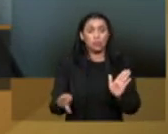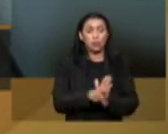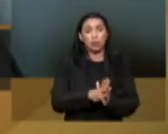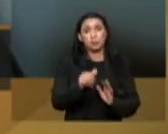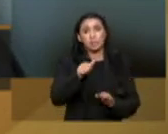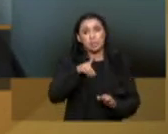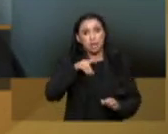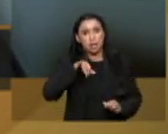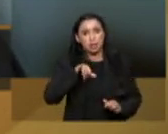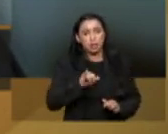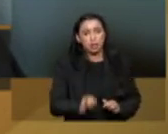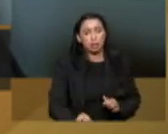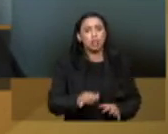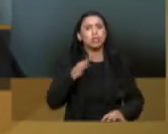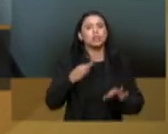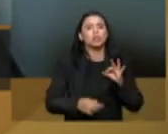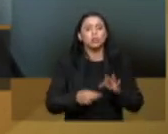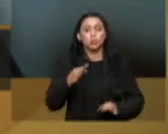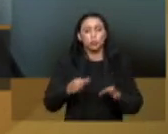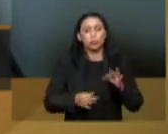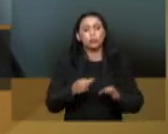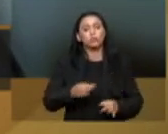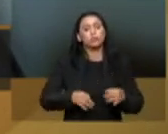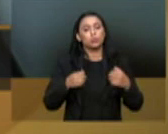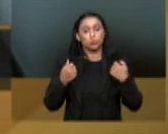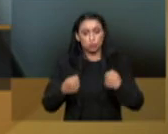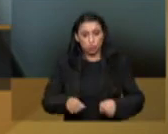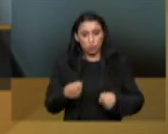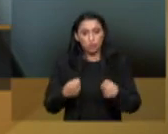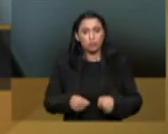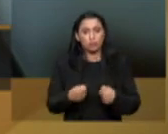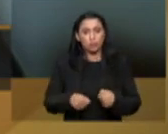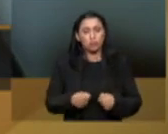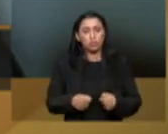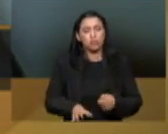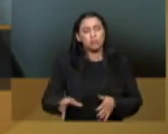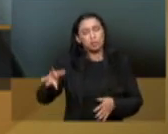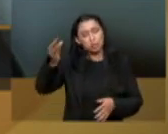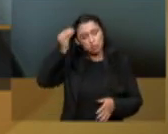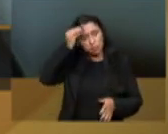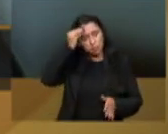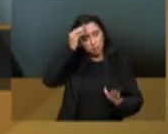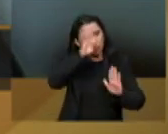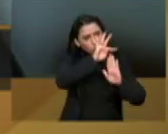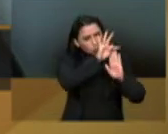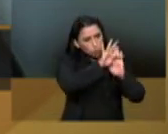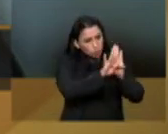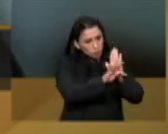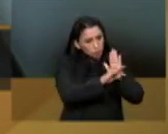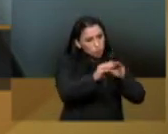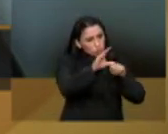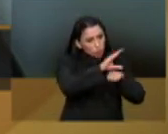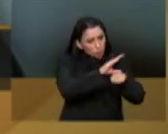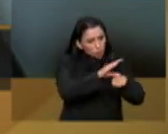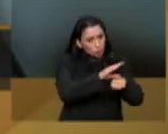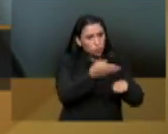ações diretas, julgo ser necessário se dar interpretação conforme a Constituição Federal